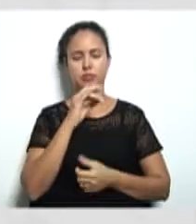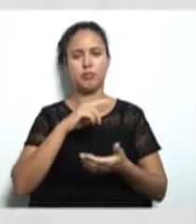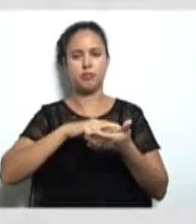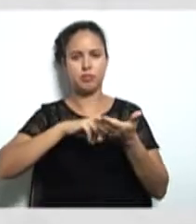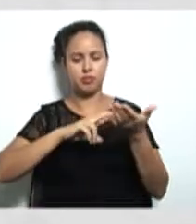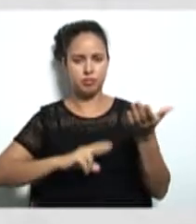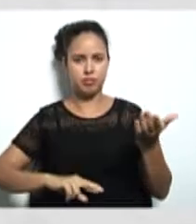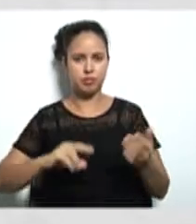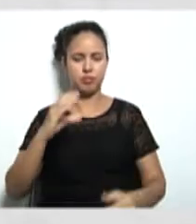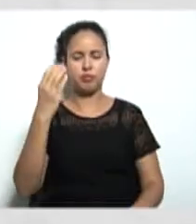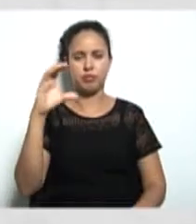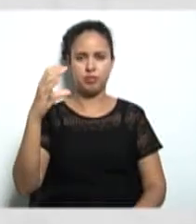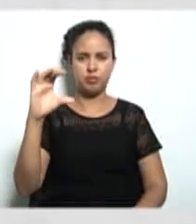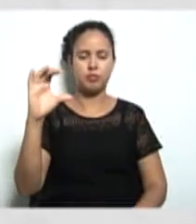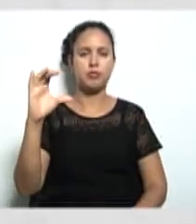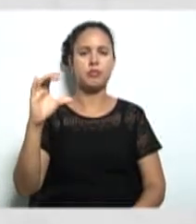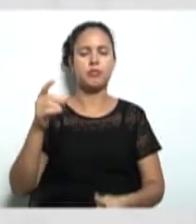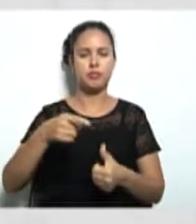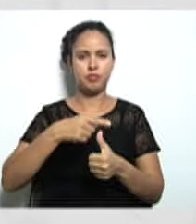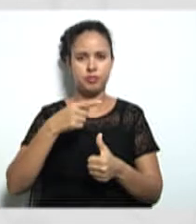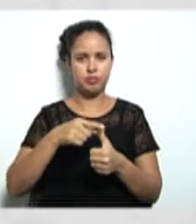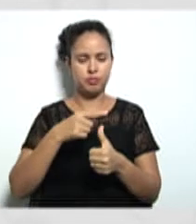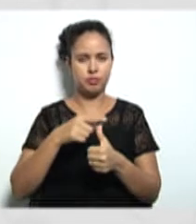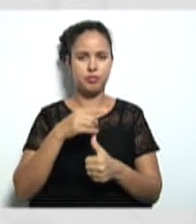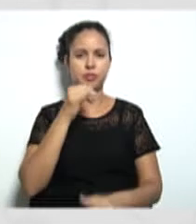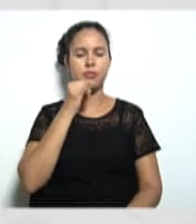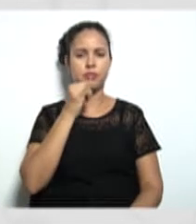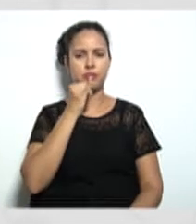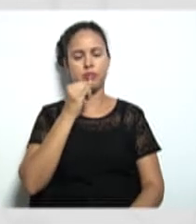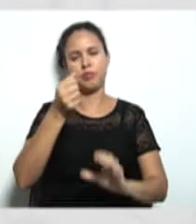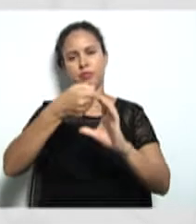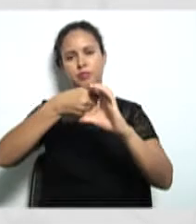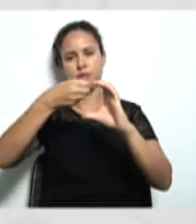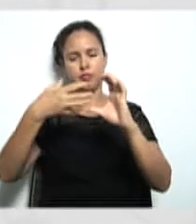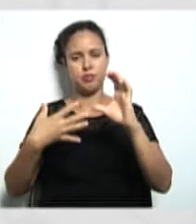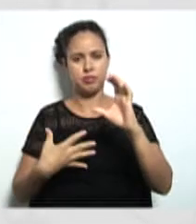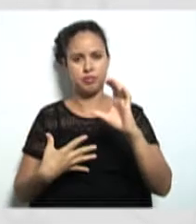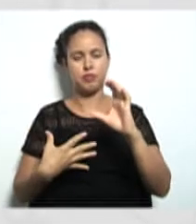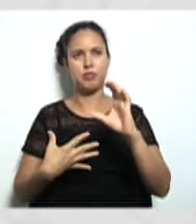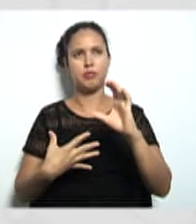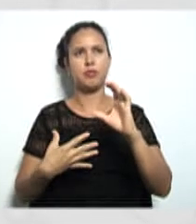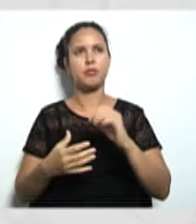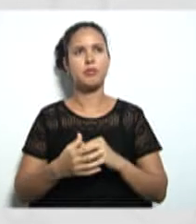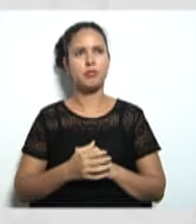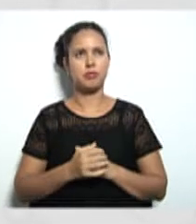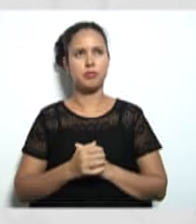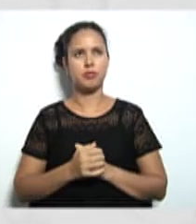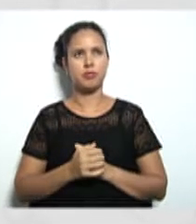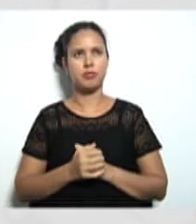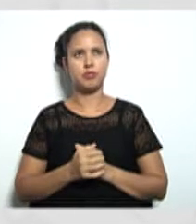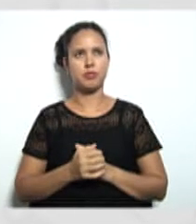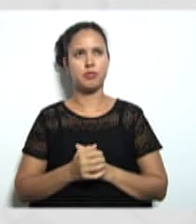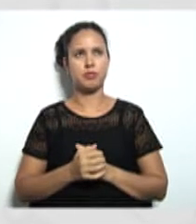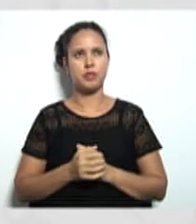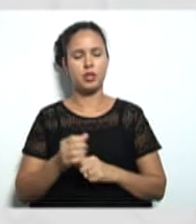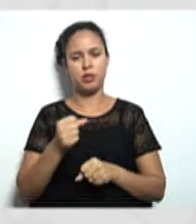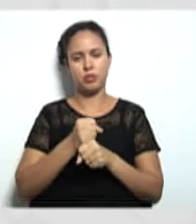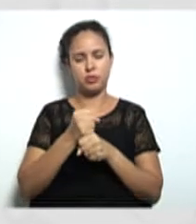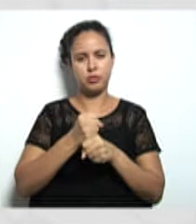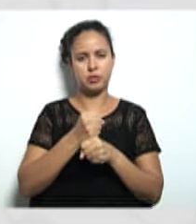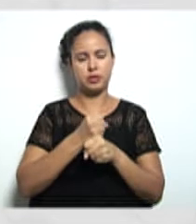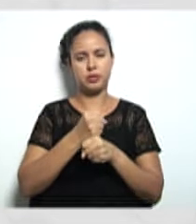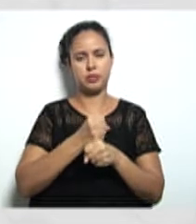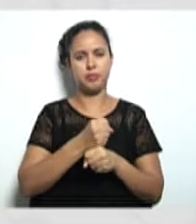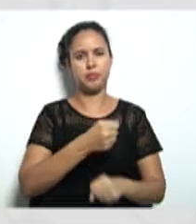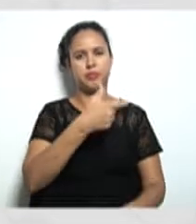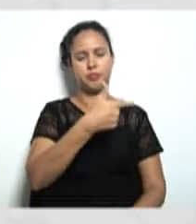científicas, que no primeiro exemplo a gente dá essas características, né? No biênio 2013 a 2014, o Instituto